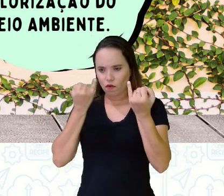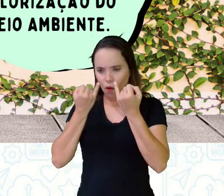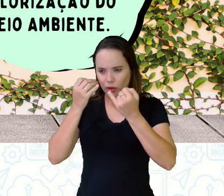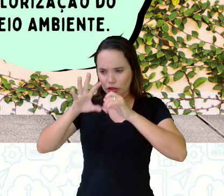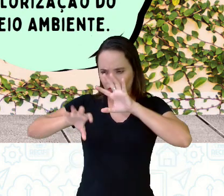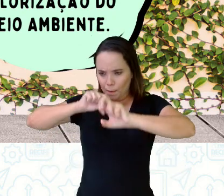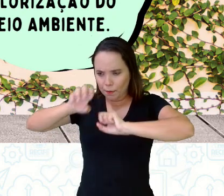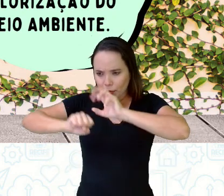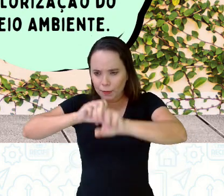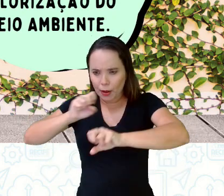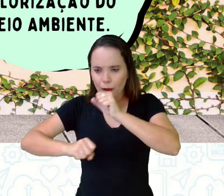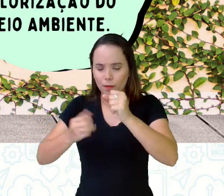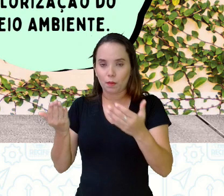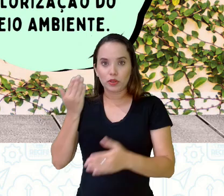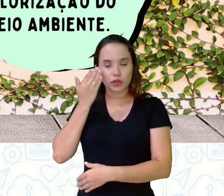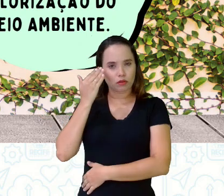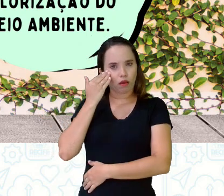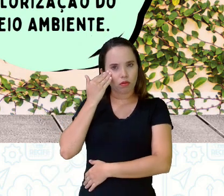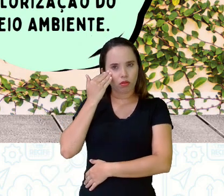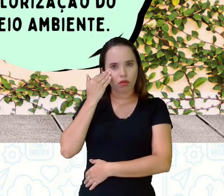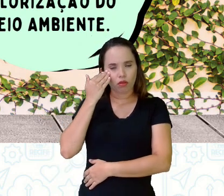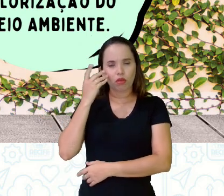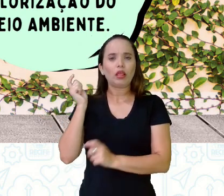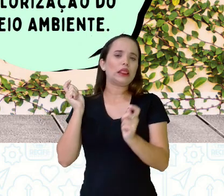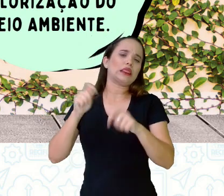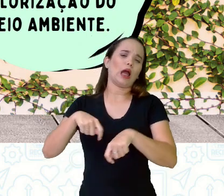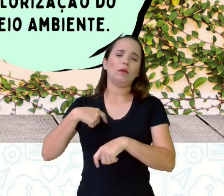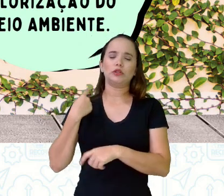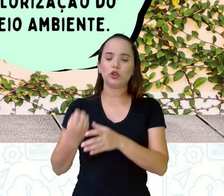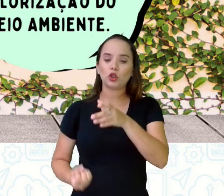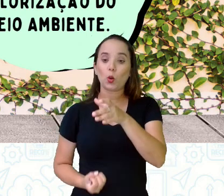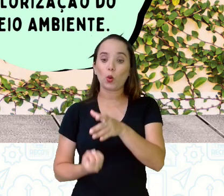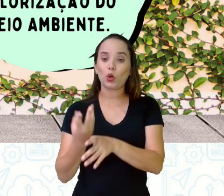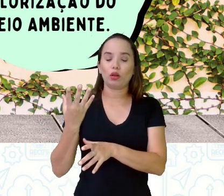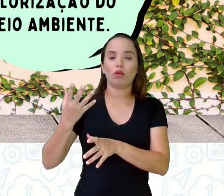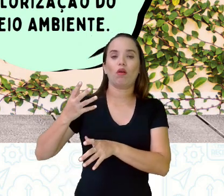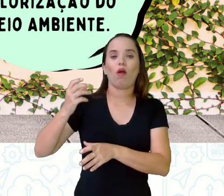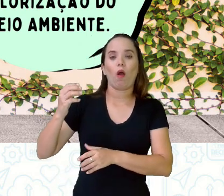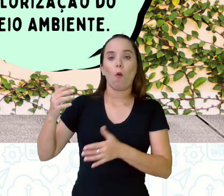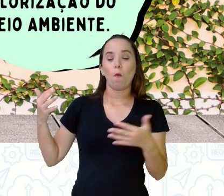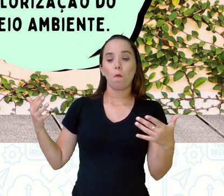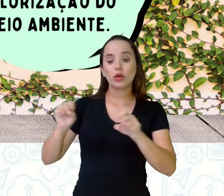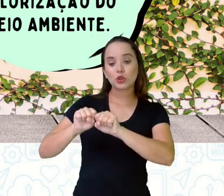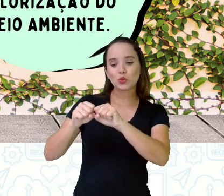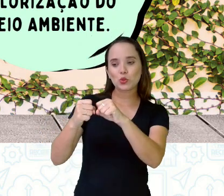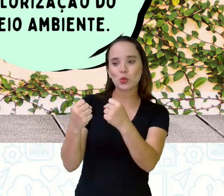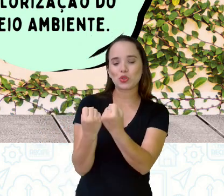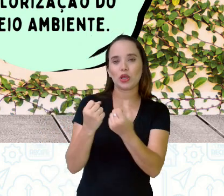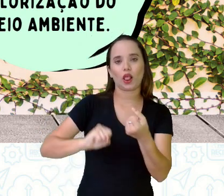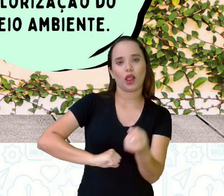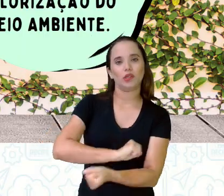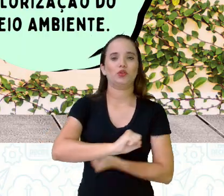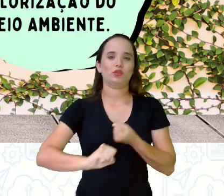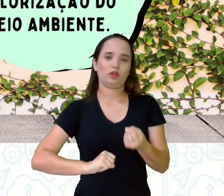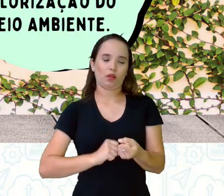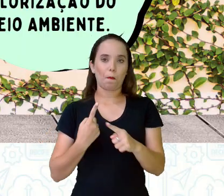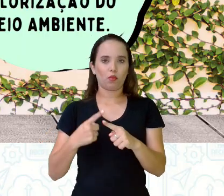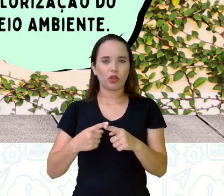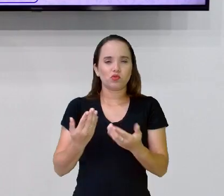entende, a gente pode construir, né, uma sociedade mais sustentável, a gente se sensibiliza